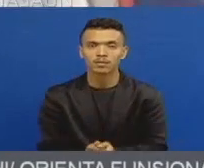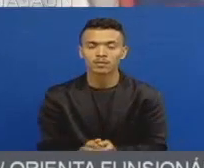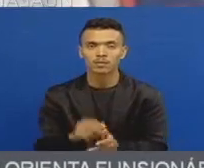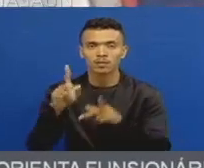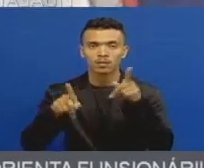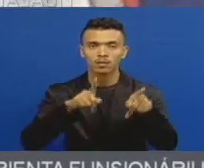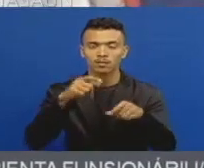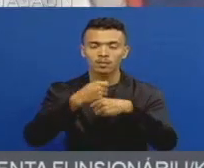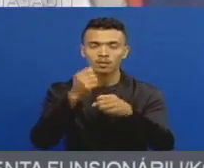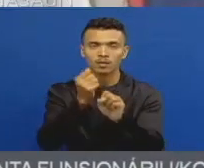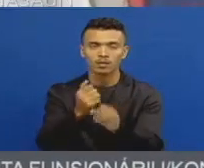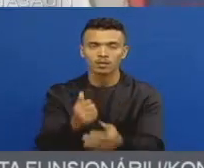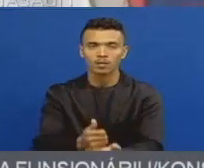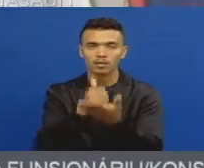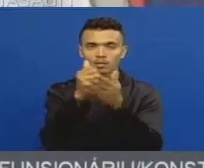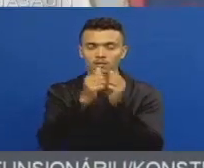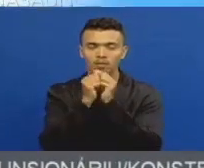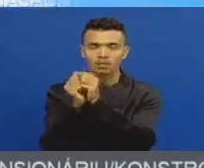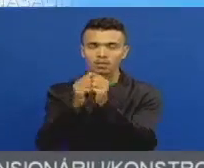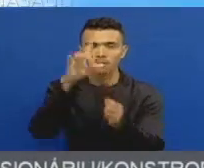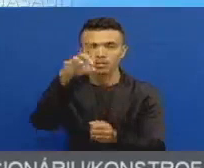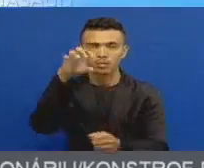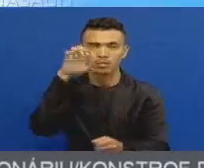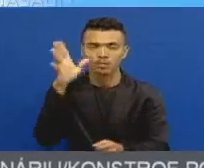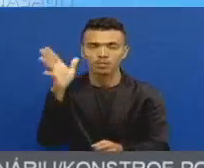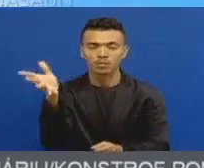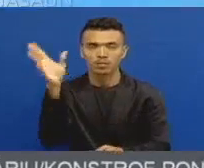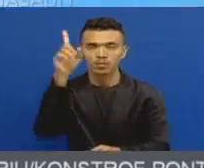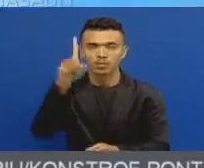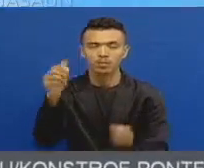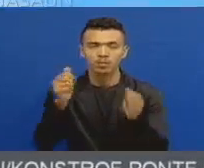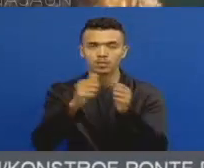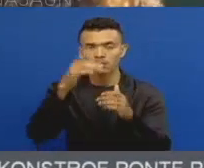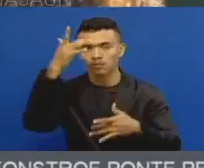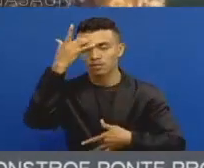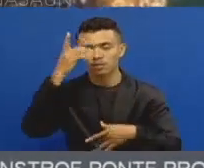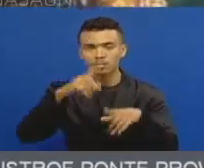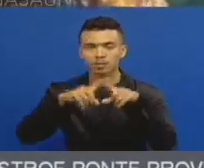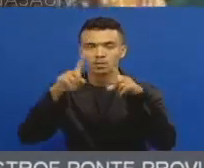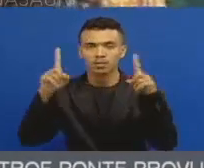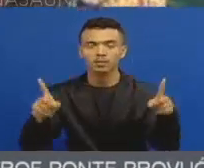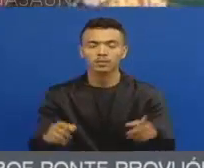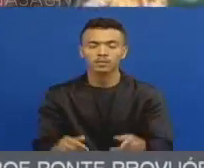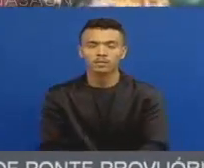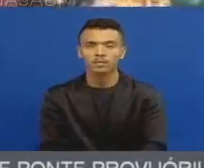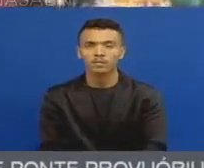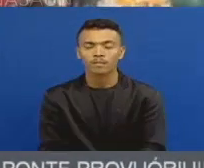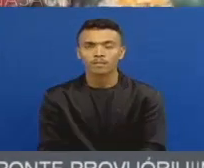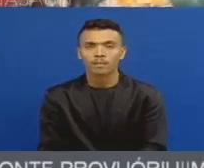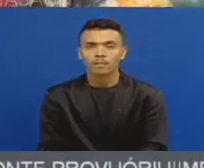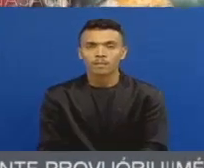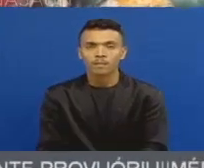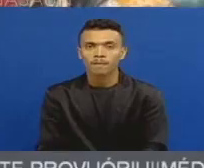paciente nebe halaw konsulta hamuduk atuswalo limanulo resin ida ho moras lahanesan. Usi Viqueque, Paulino